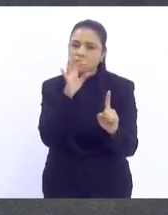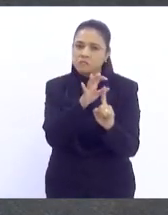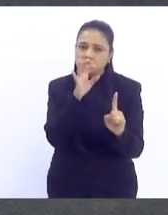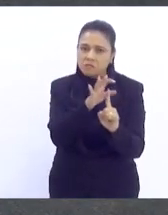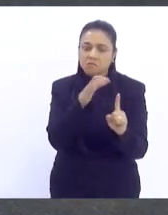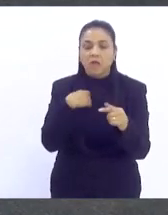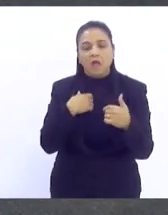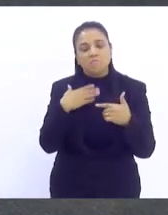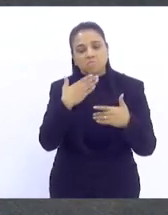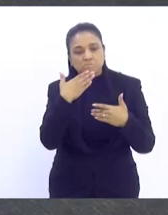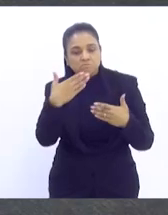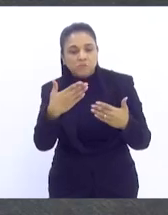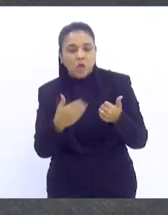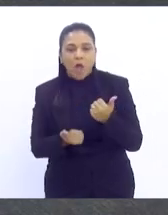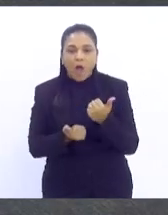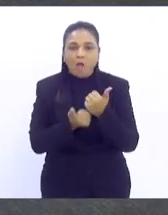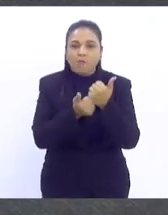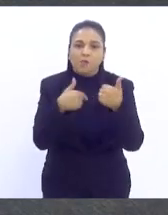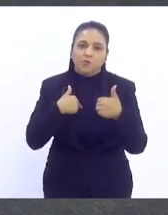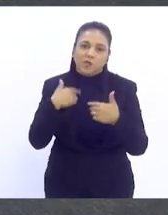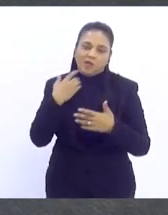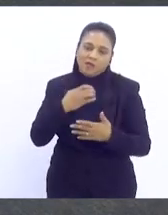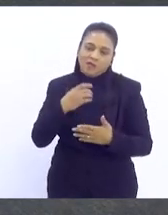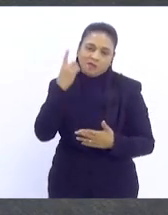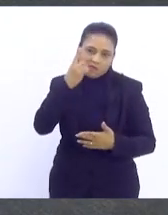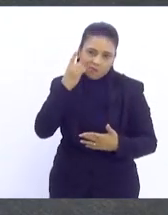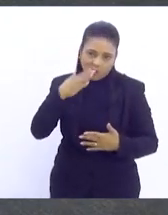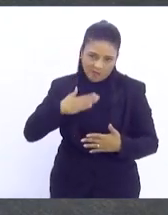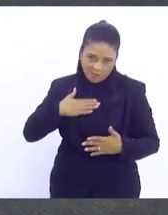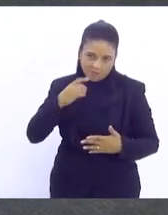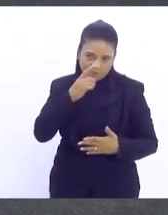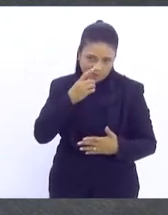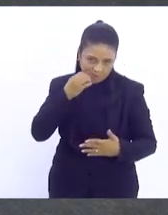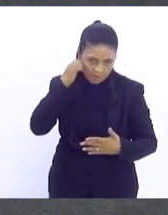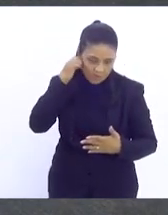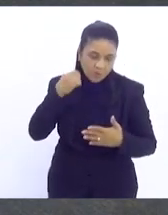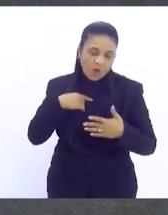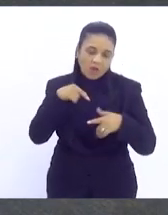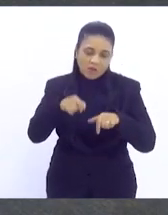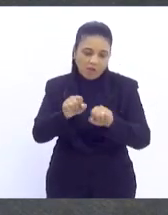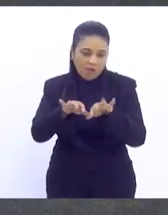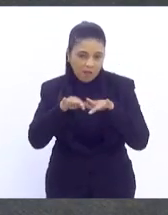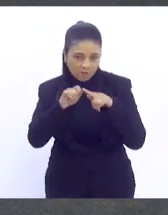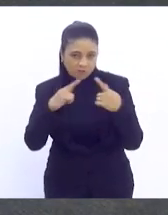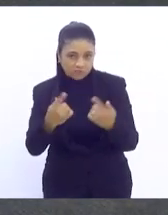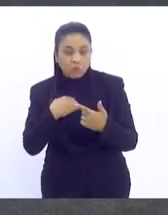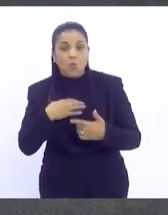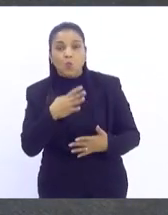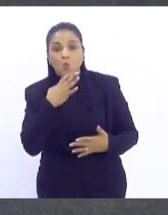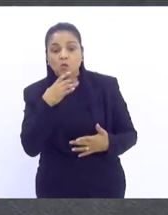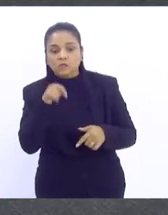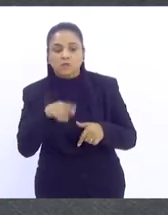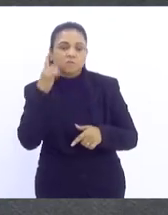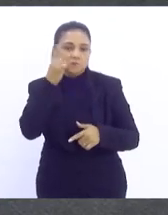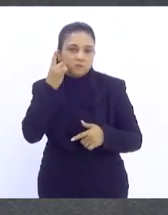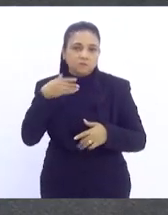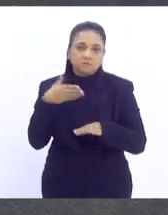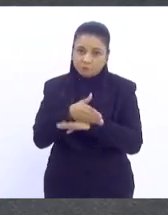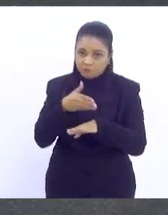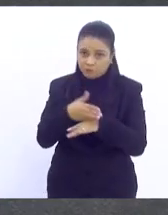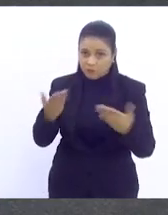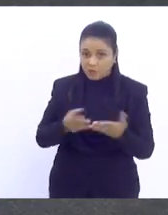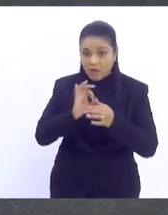buscar apoio em meu mandato para que pudéssemos colocar a questão conhecimento dessa casa os deputados e deputados aqui presentes sabem certamente